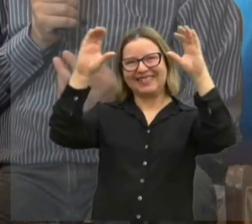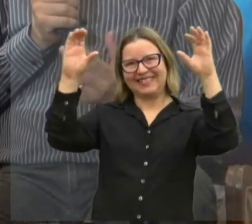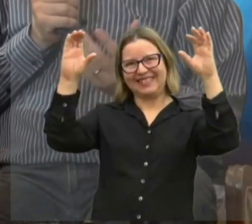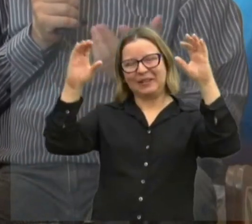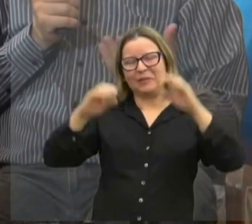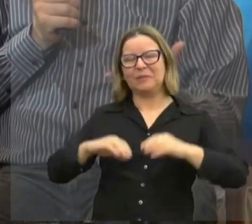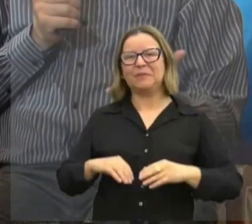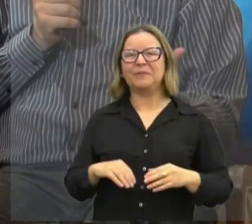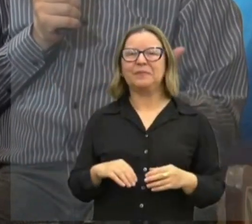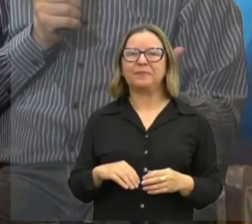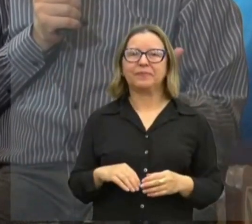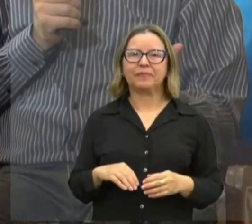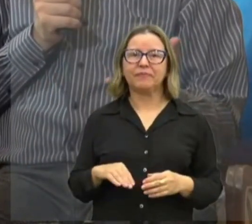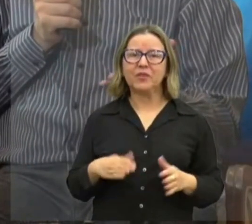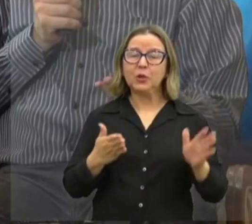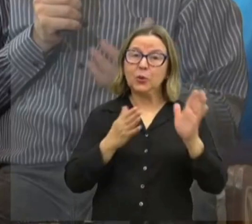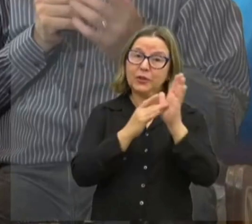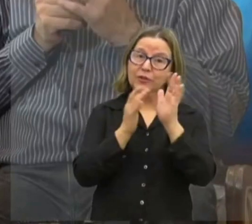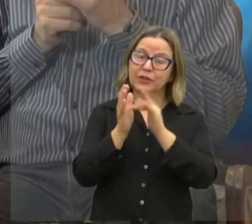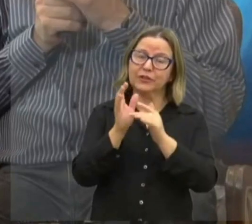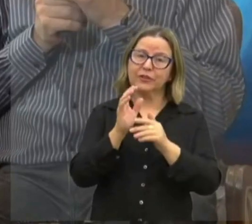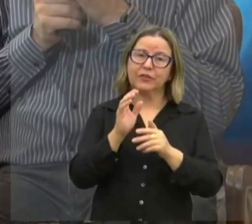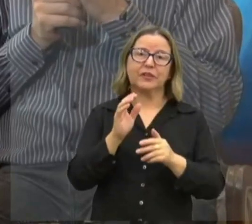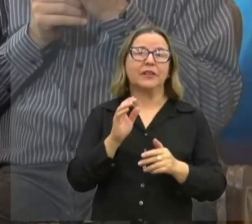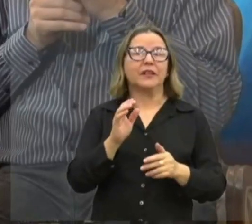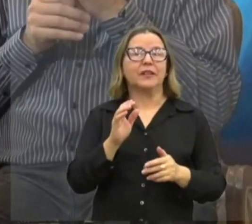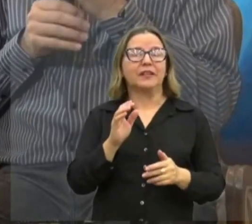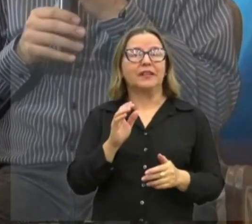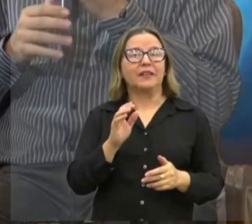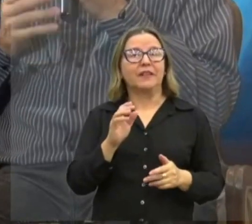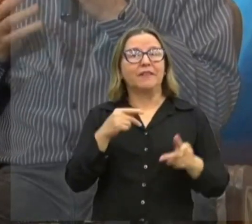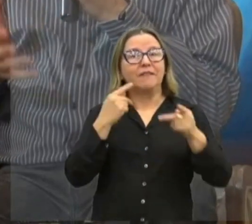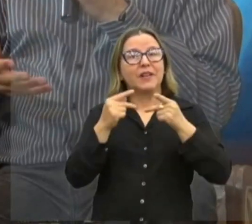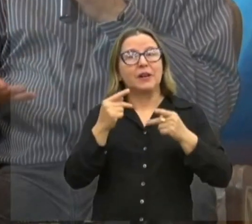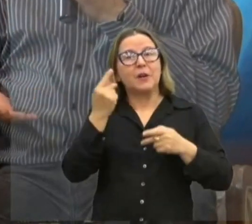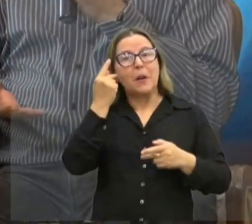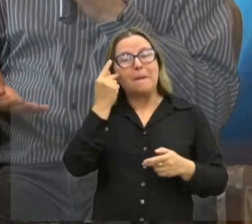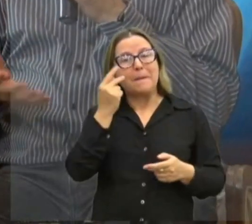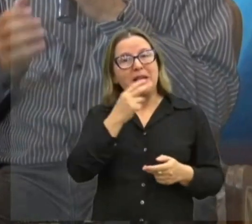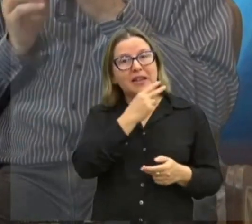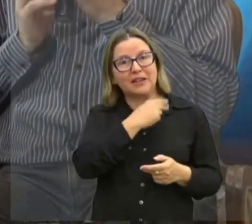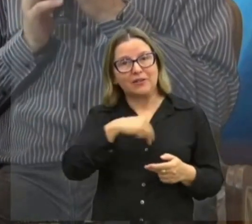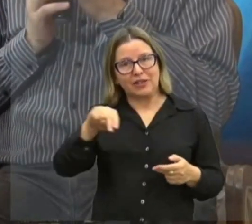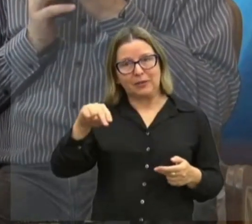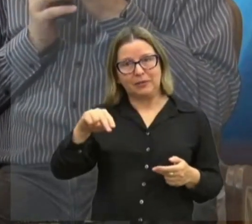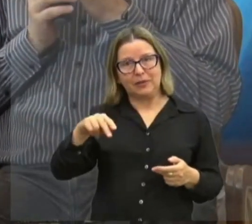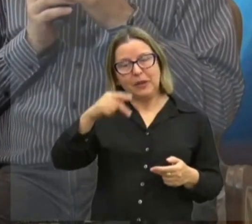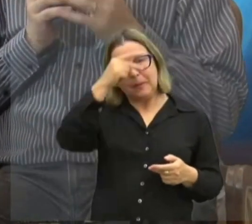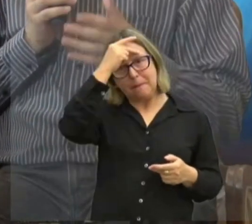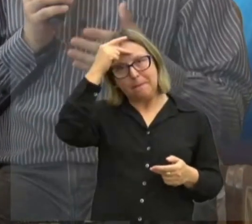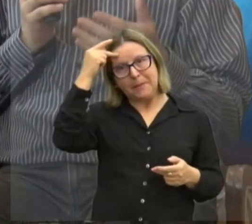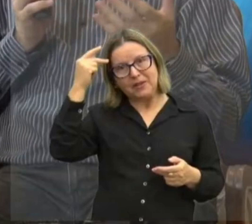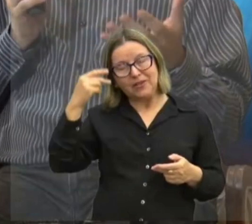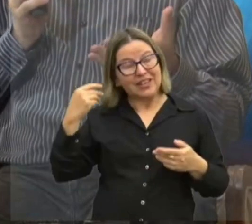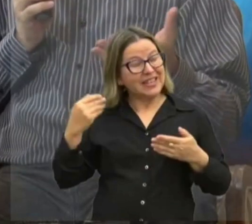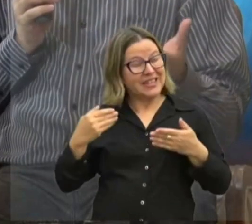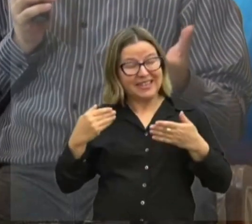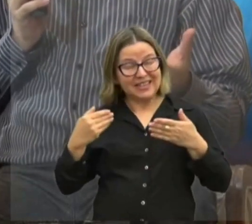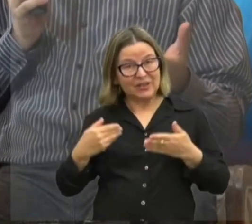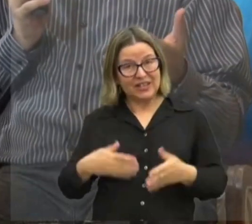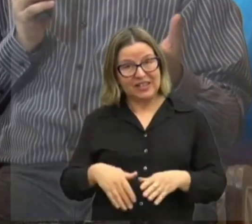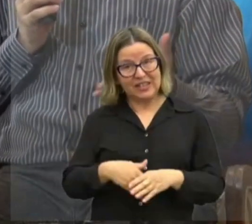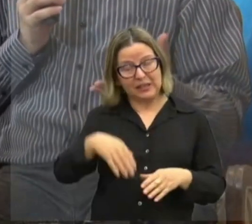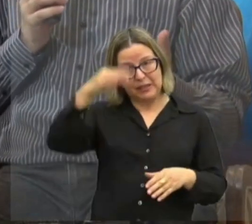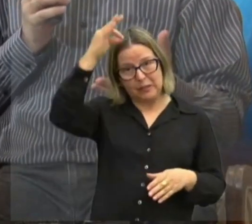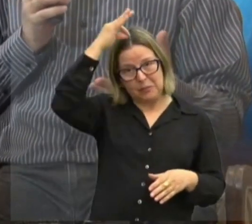Quando Jesus disse para Nicodemos que aquele que não nascer de novo não pode ver o reino de Deus, é enxergar essa